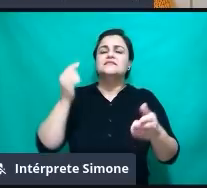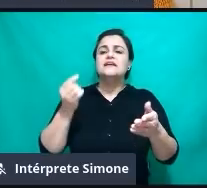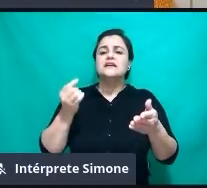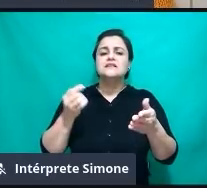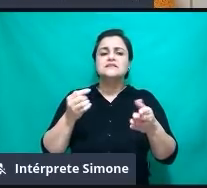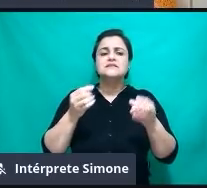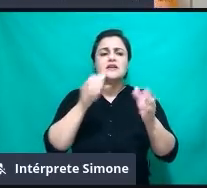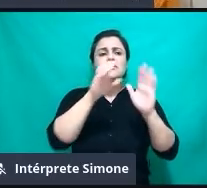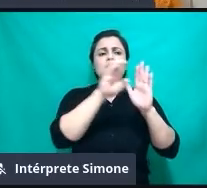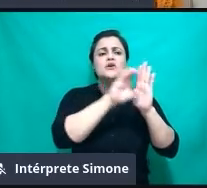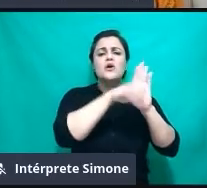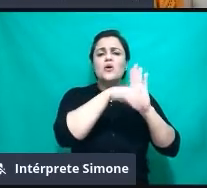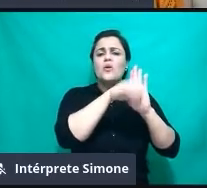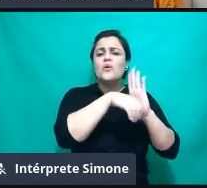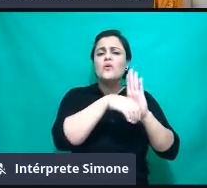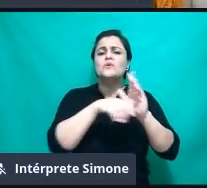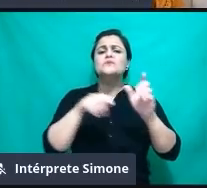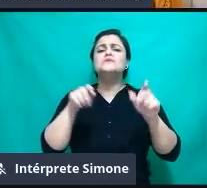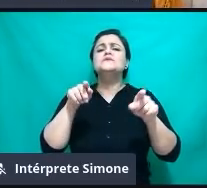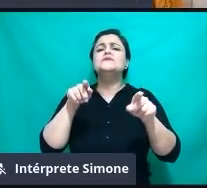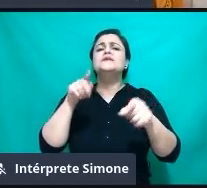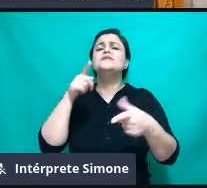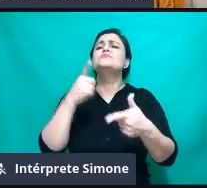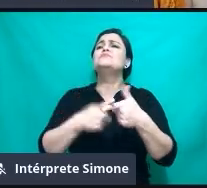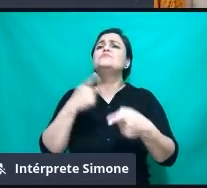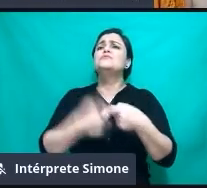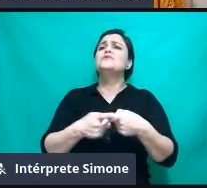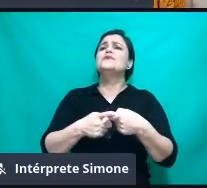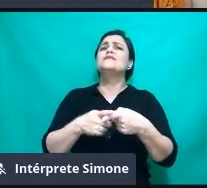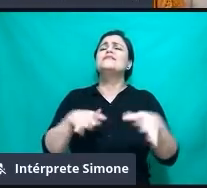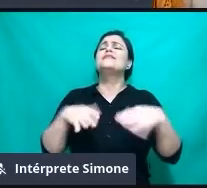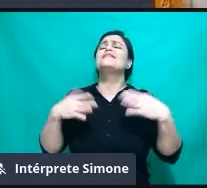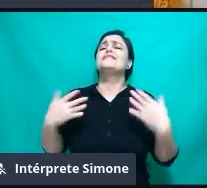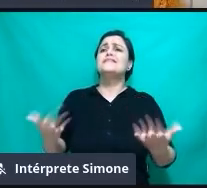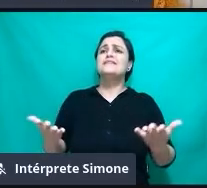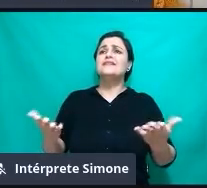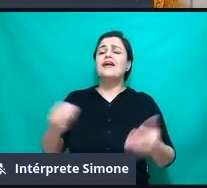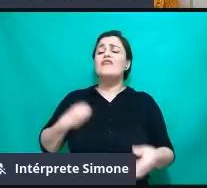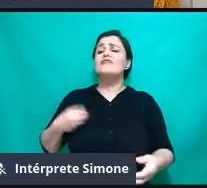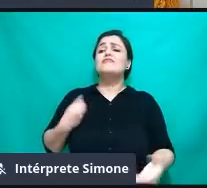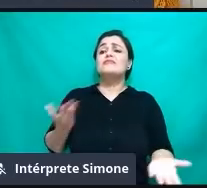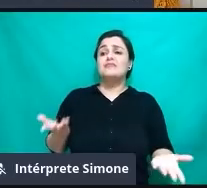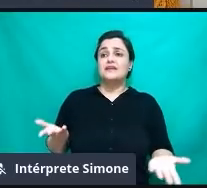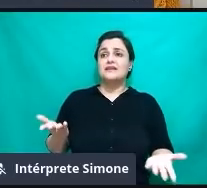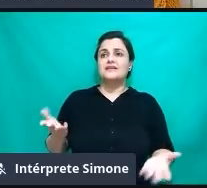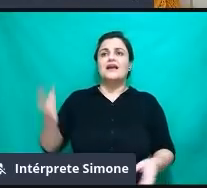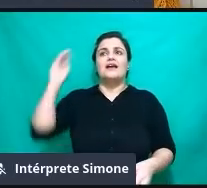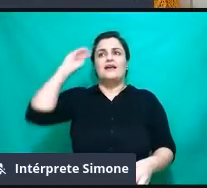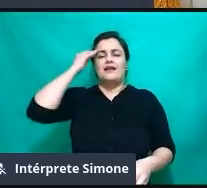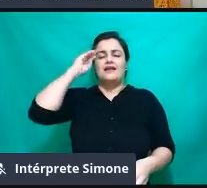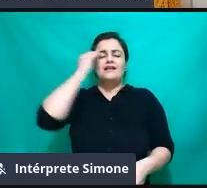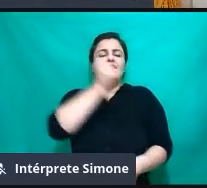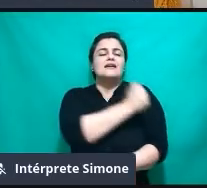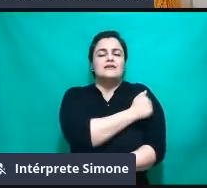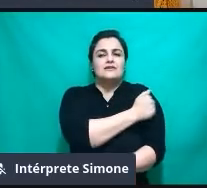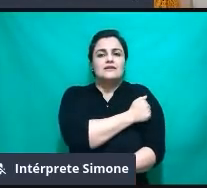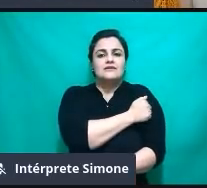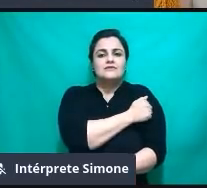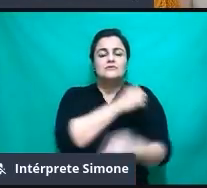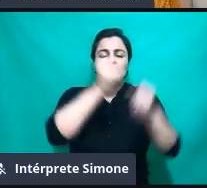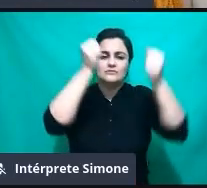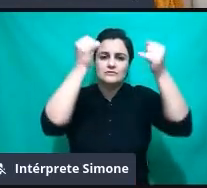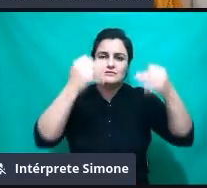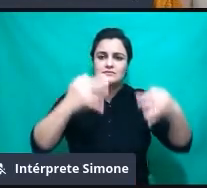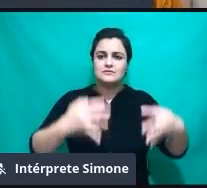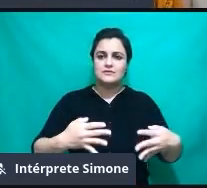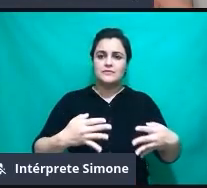estuda aquilo, por que ele estuda medida, tá? Aí tem as vivências, né, dentro das pesquisas,